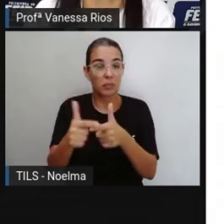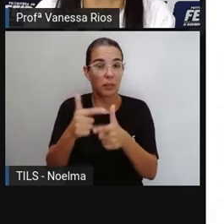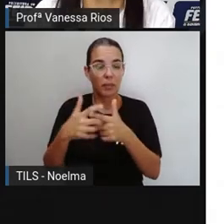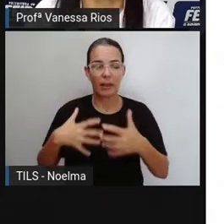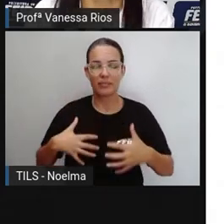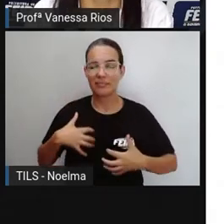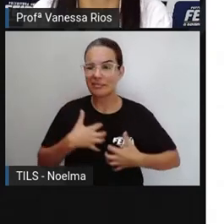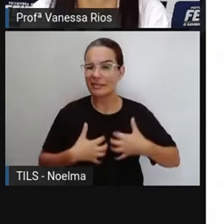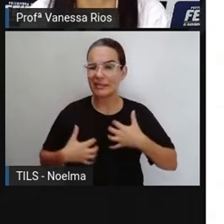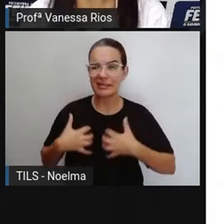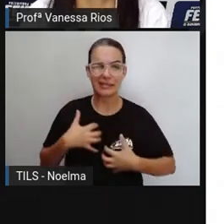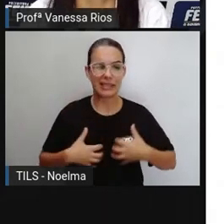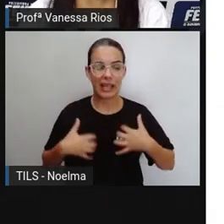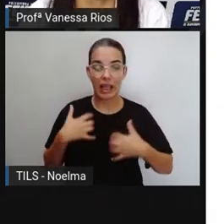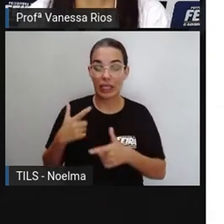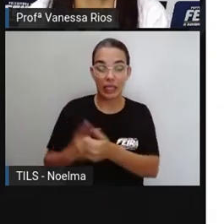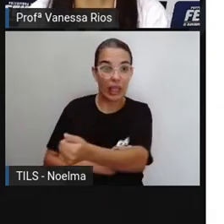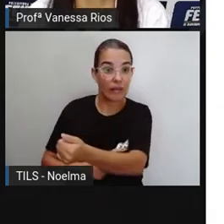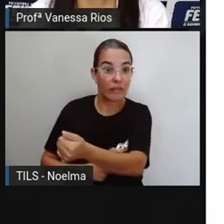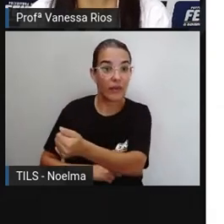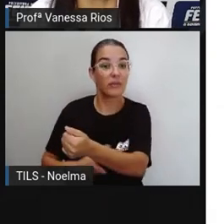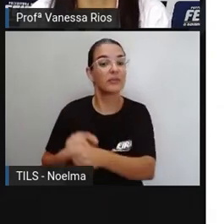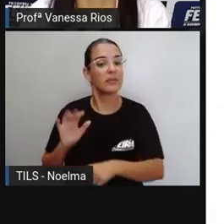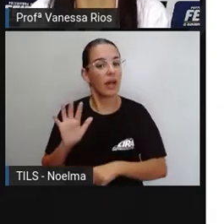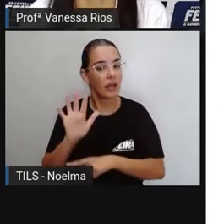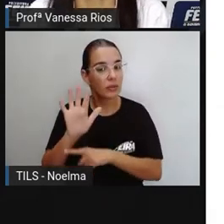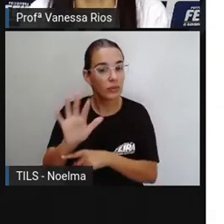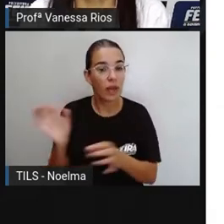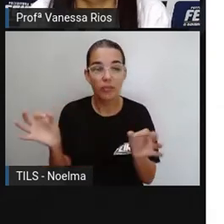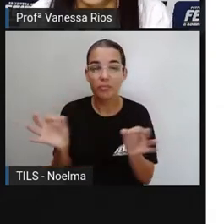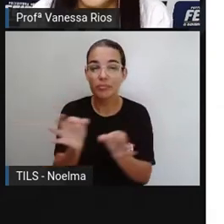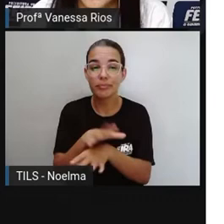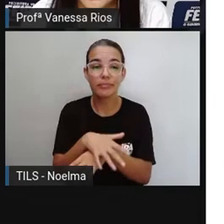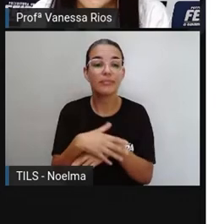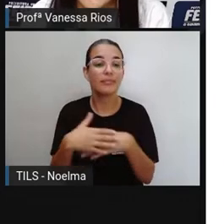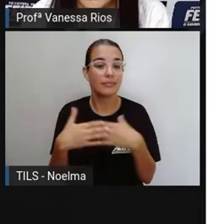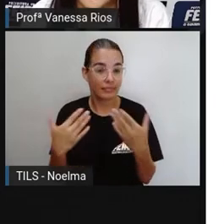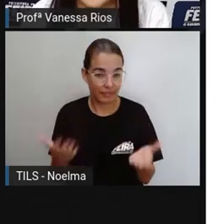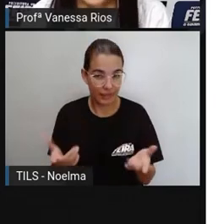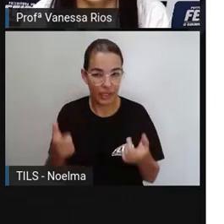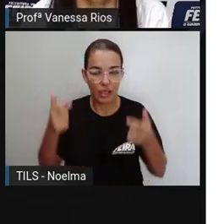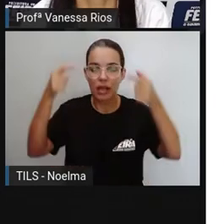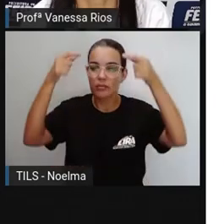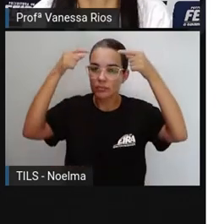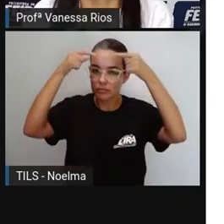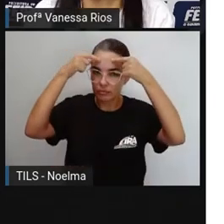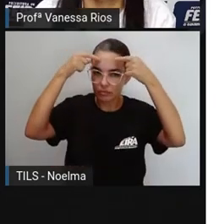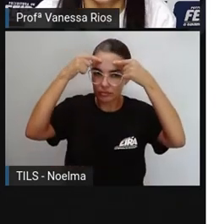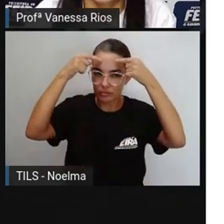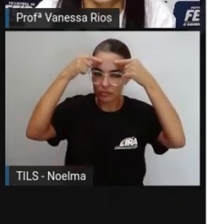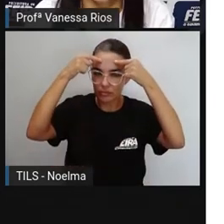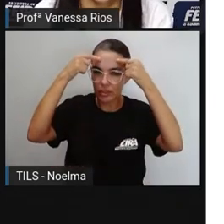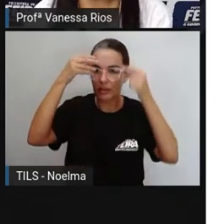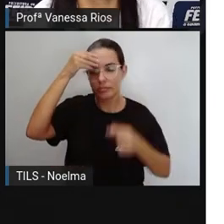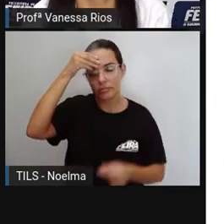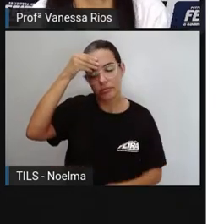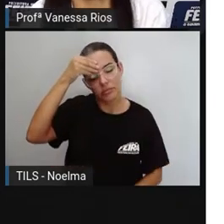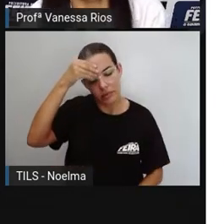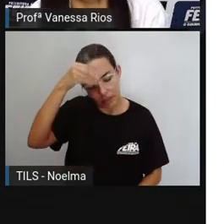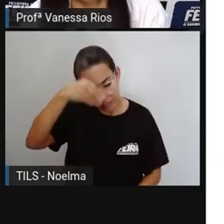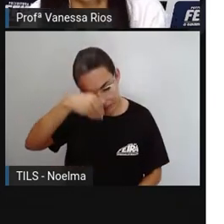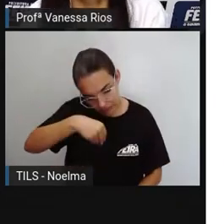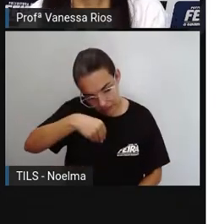de estresse. E aí problemas que atingem muitas pessoas hoje em dia, inclusive jovens, né,